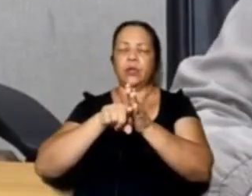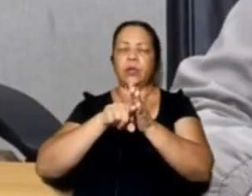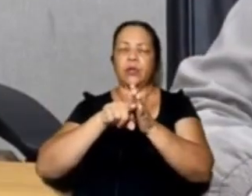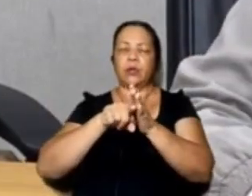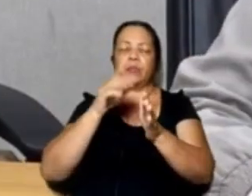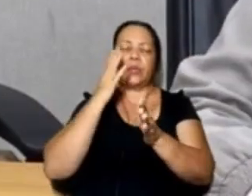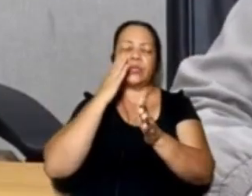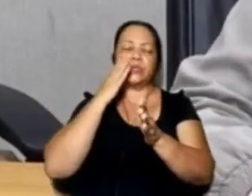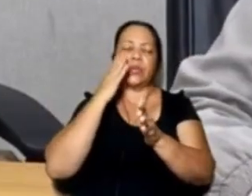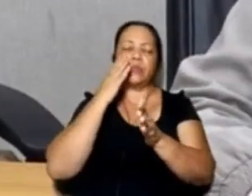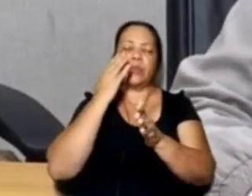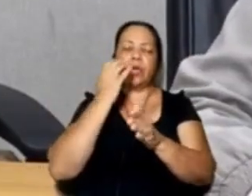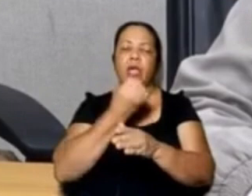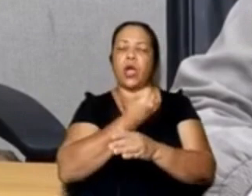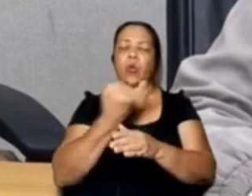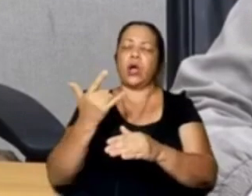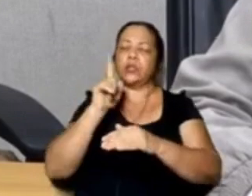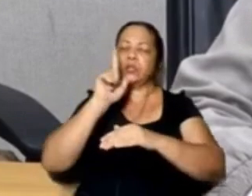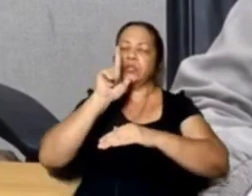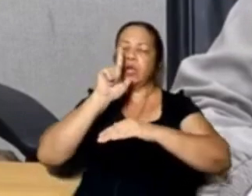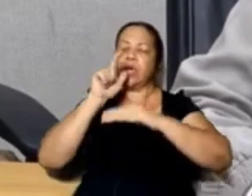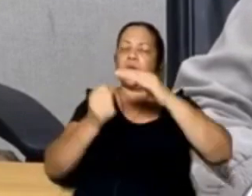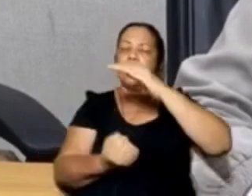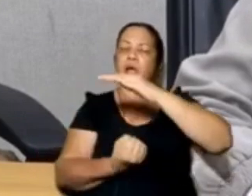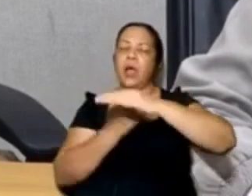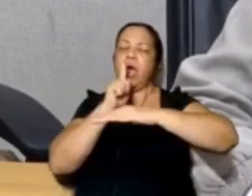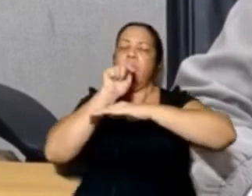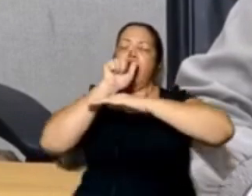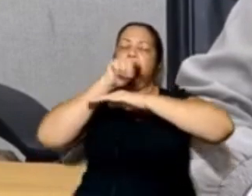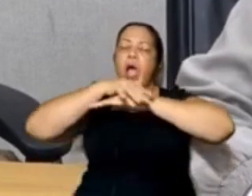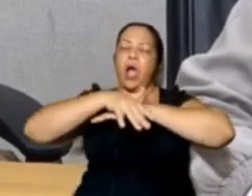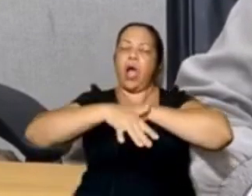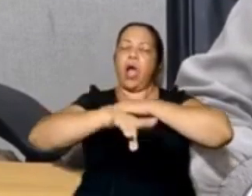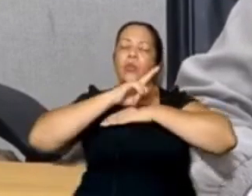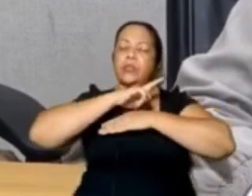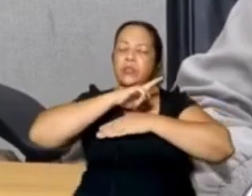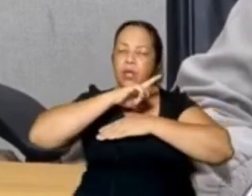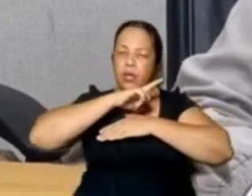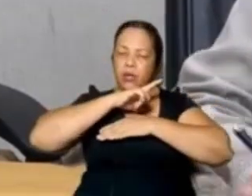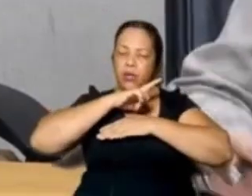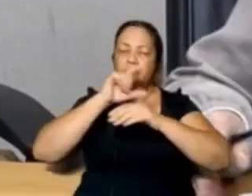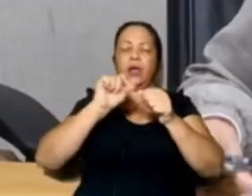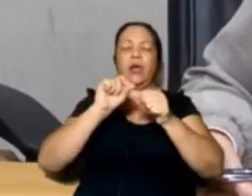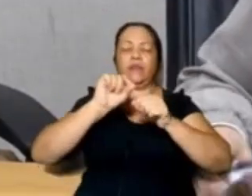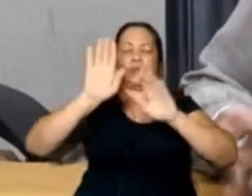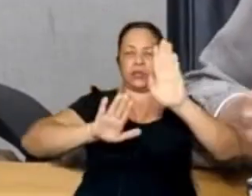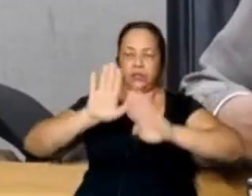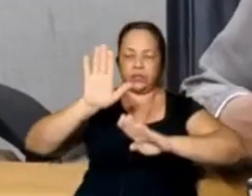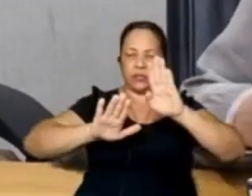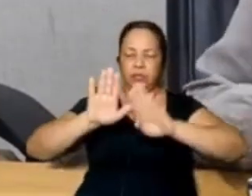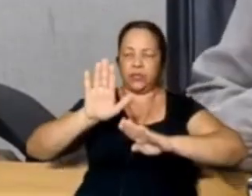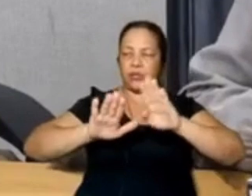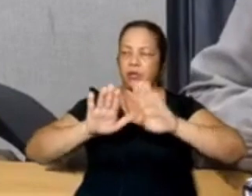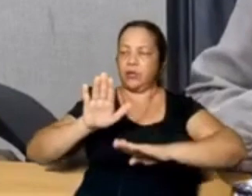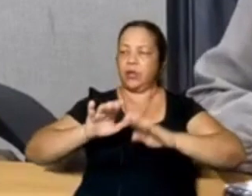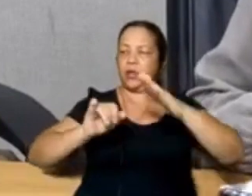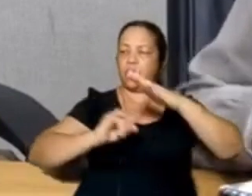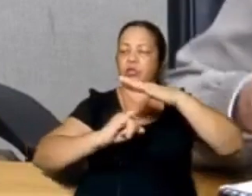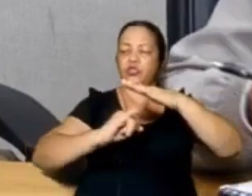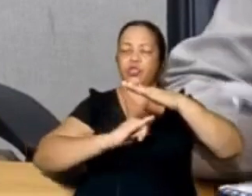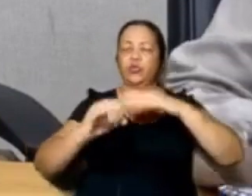de nascentes. Então, a SEAGRE fez uma licitação e o Instituto Oca do Sol ganhou